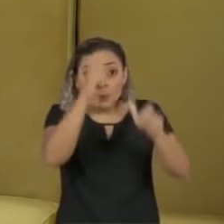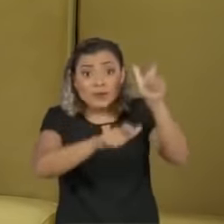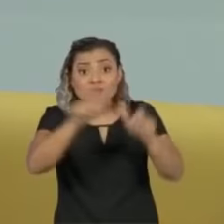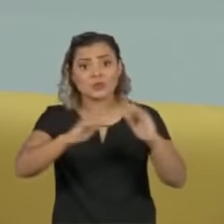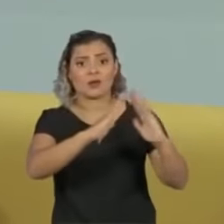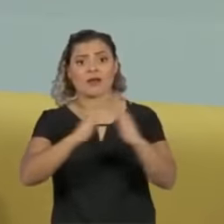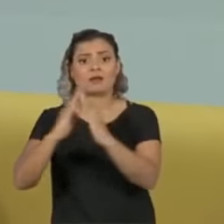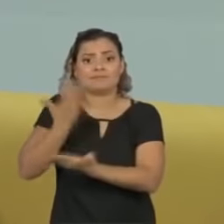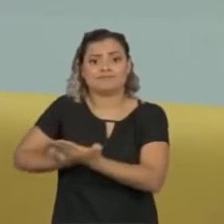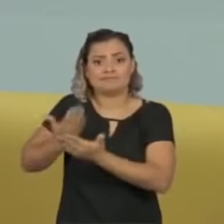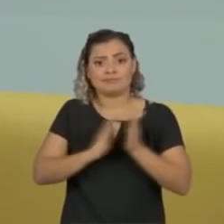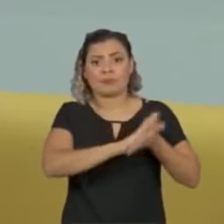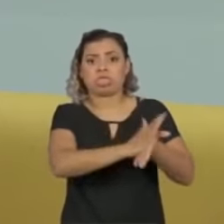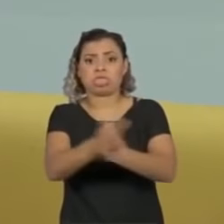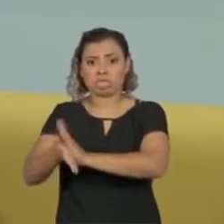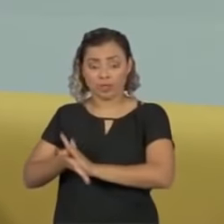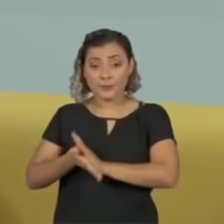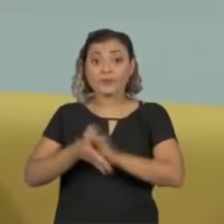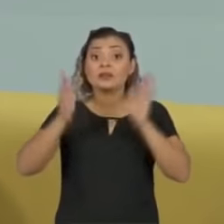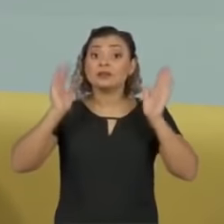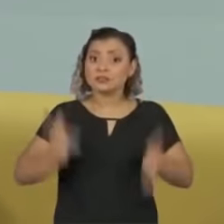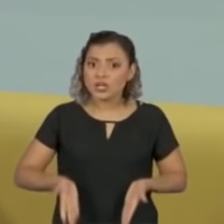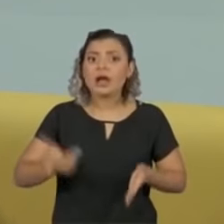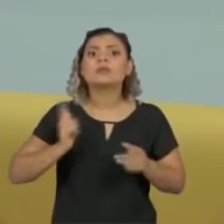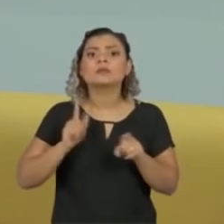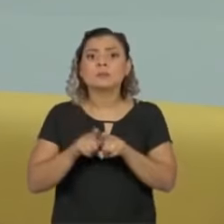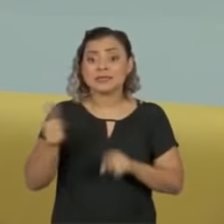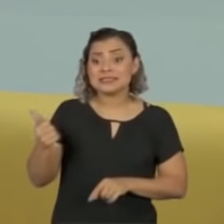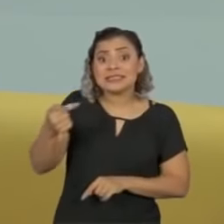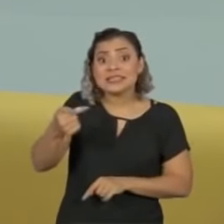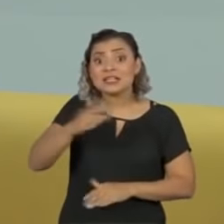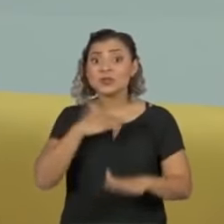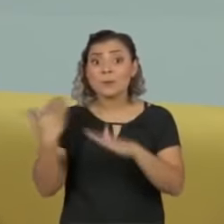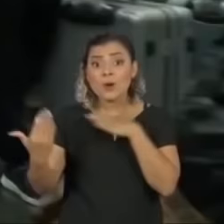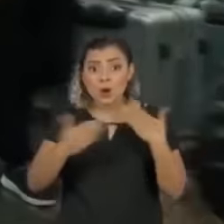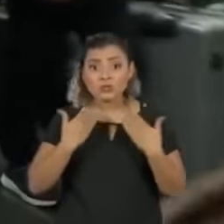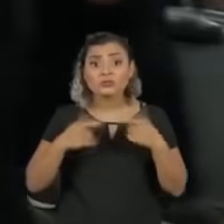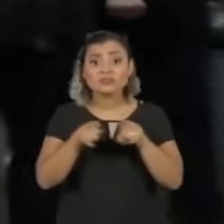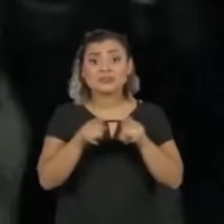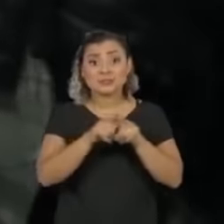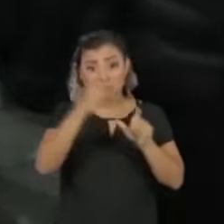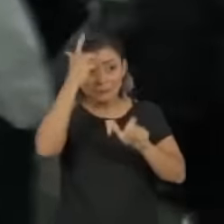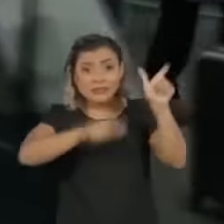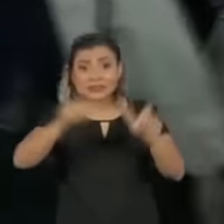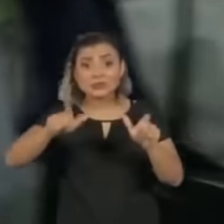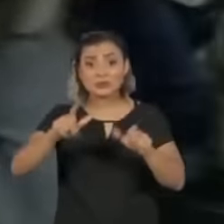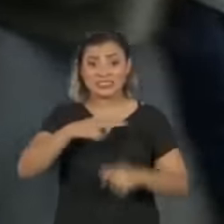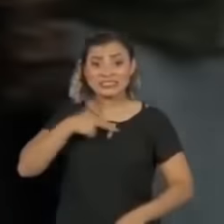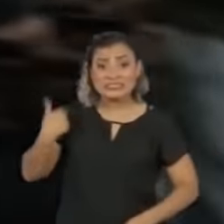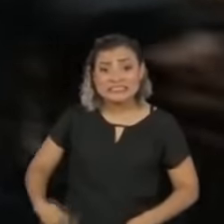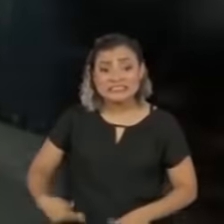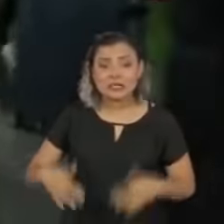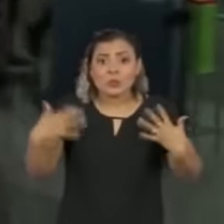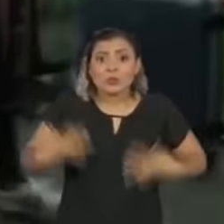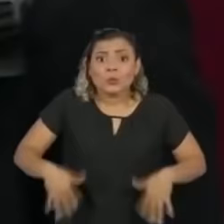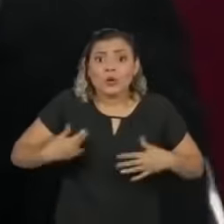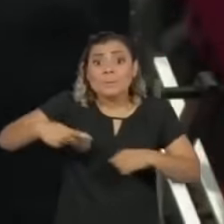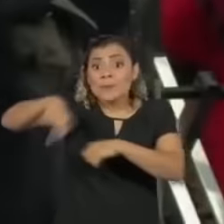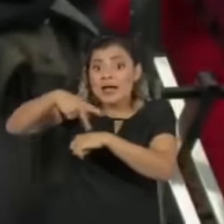estado. Depois de provocar 17 mortes e infectar centenas de pessoas na China e outros